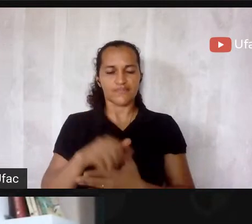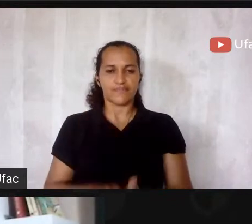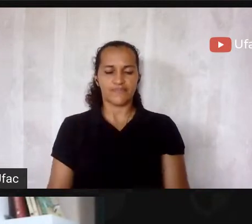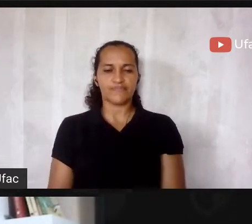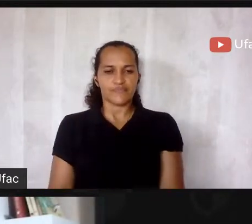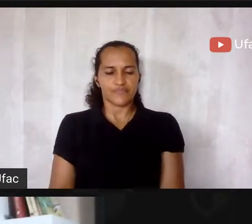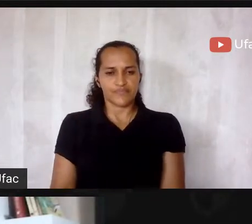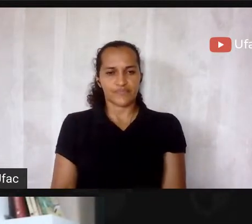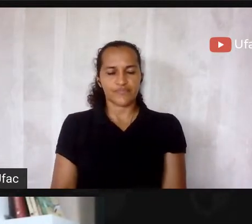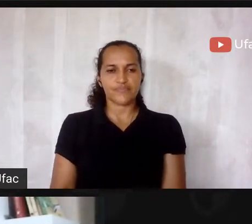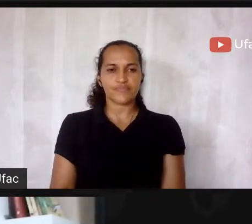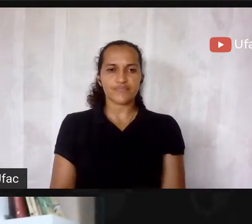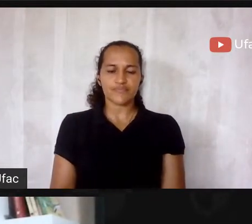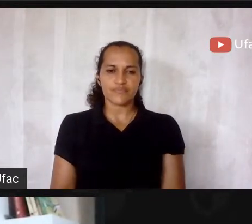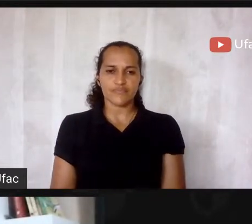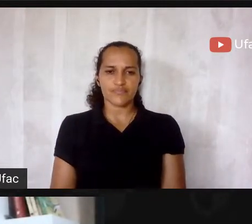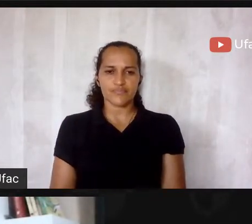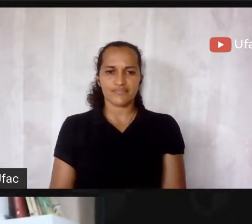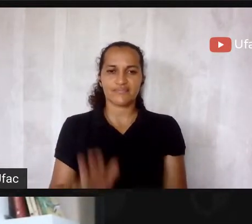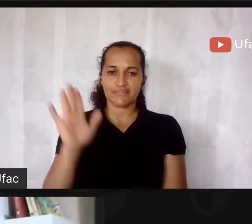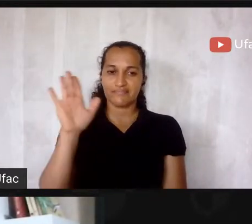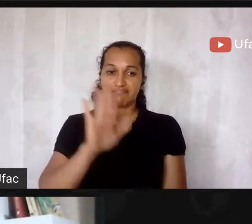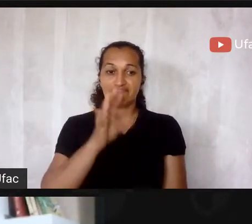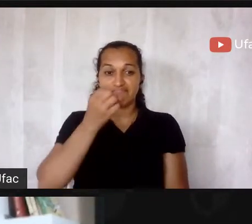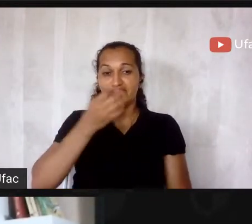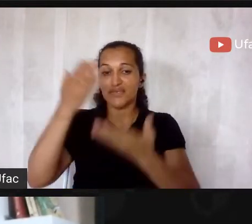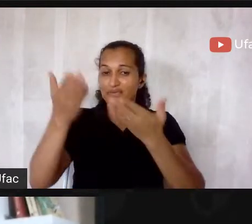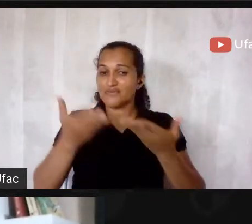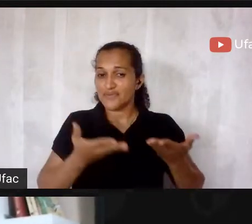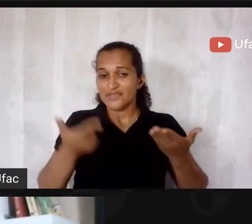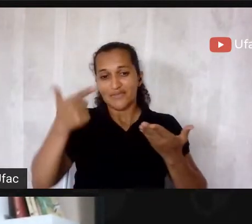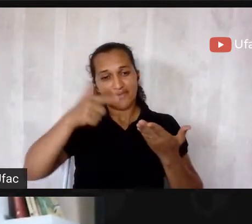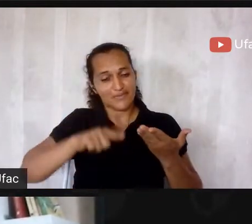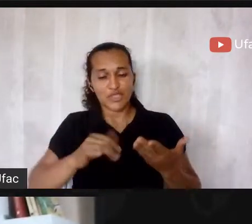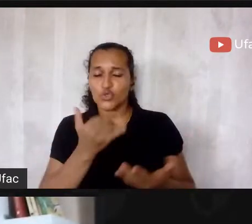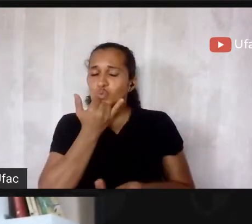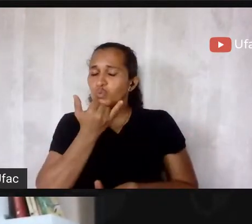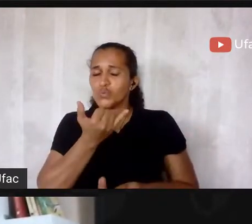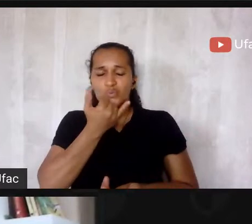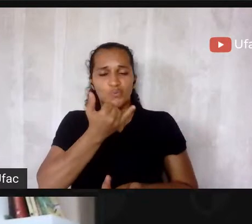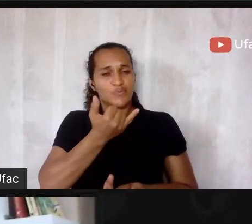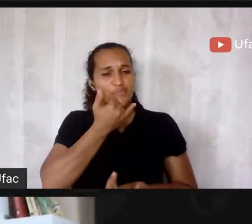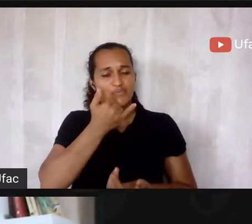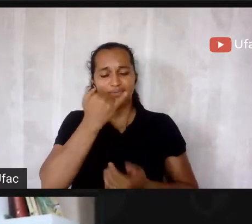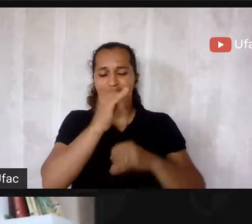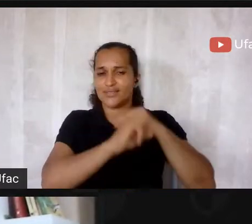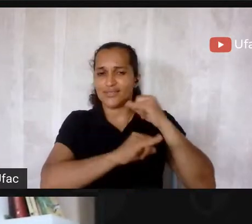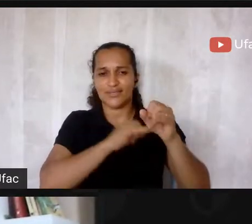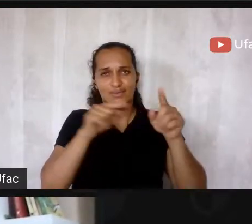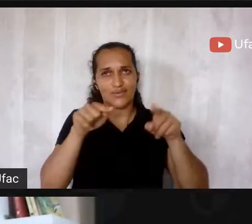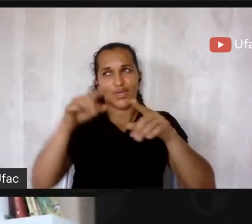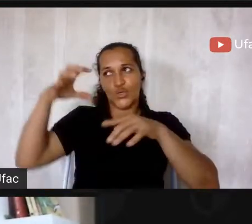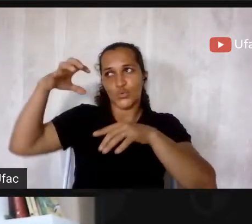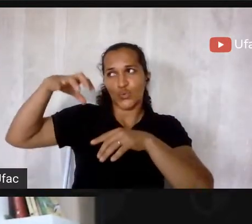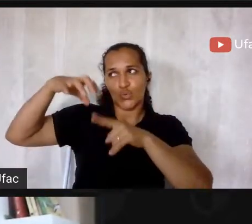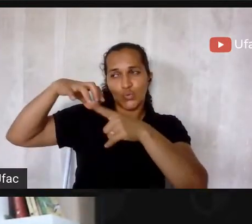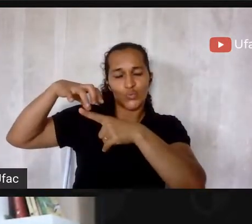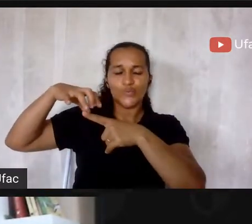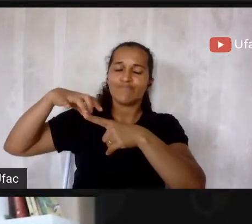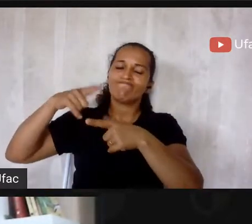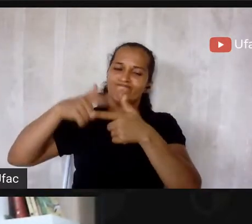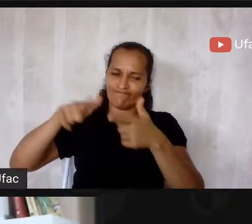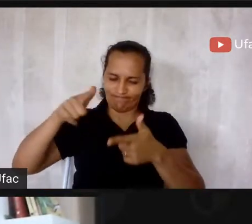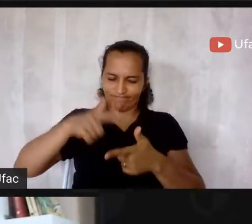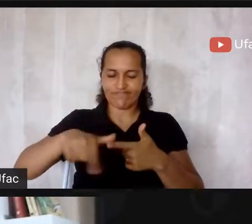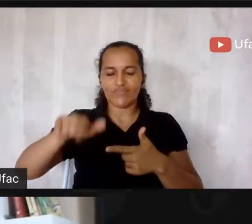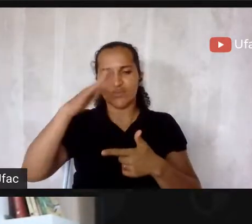Aí, Tati. Oi, Tati, bem-vinda. Oi, gente, desculpa. Eu acho que esse tempinho de chuva, vocês sabem como